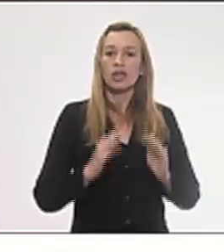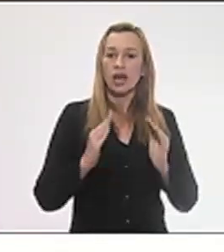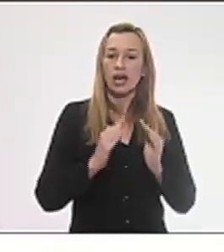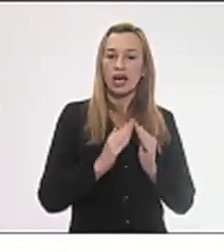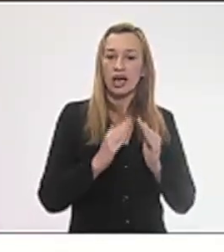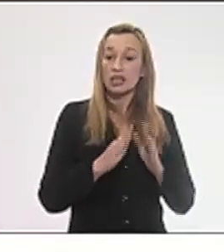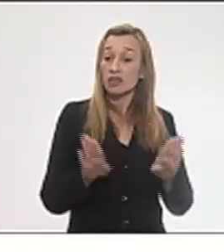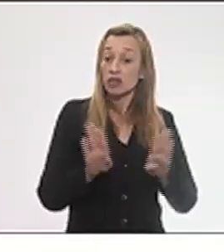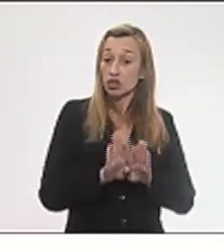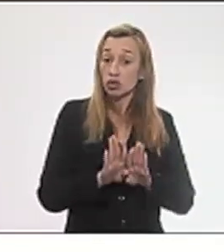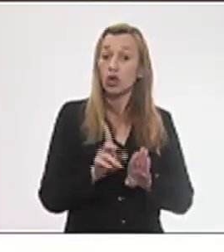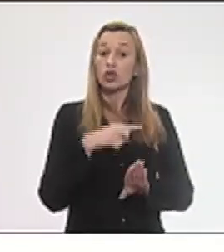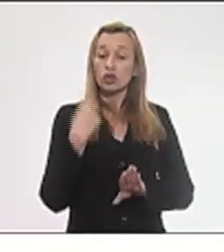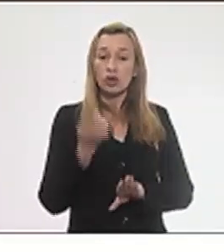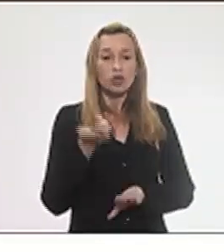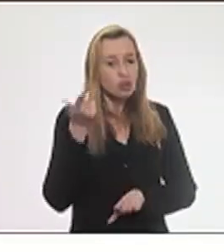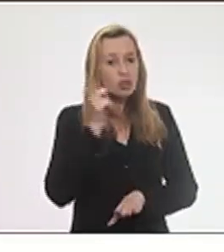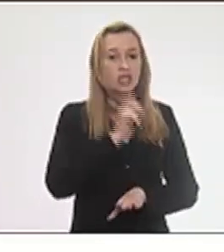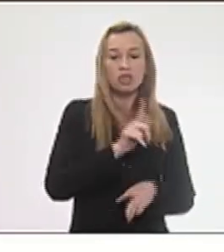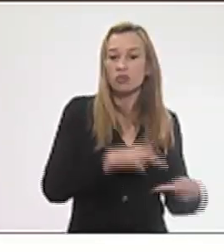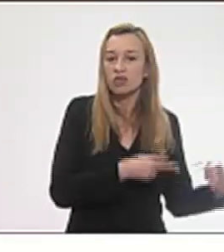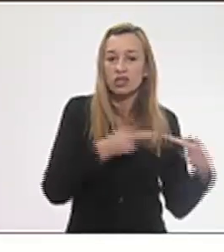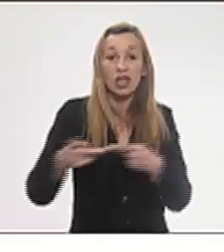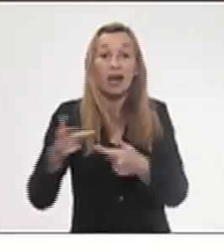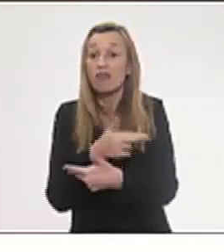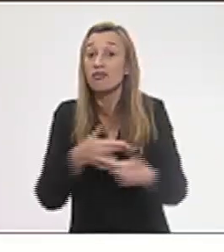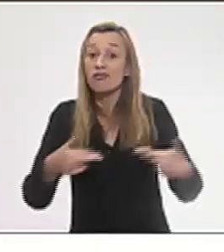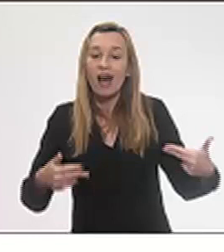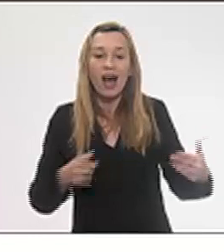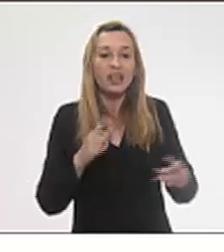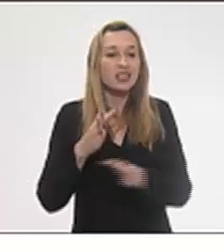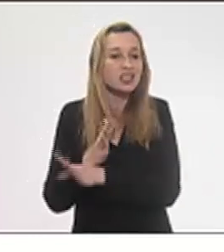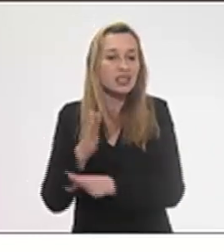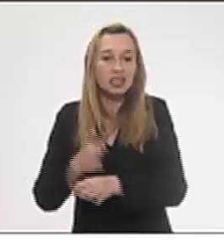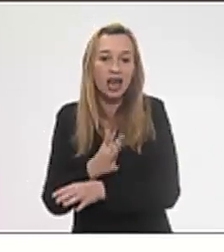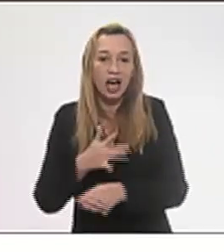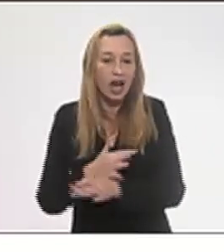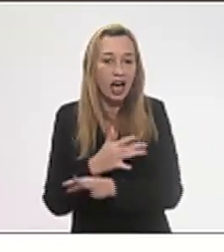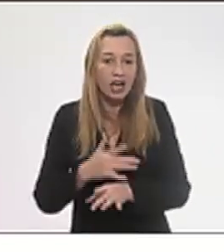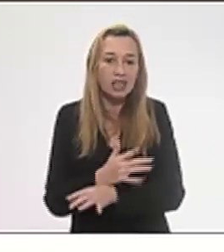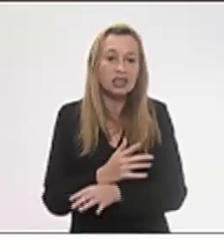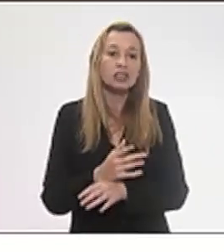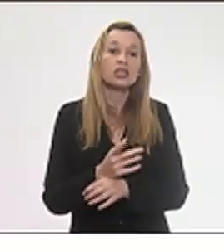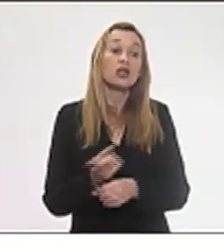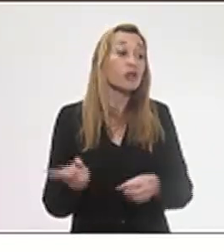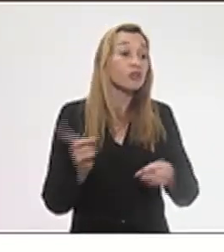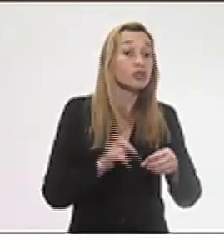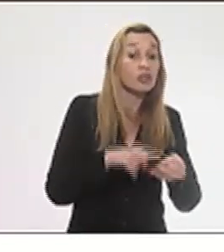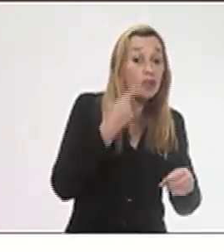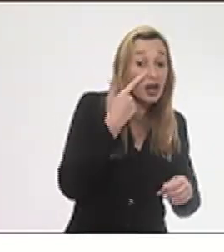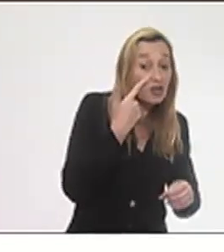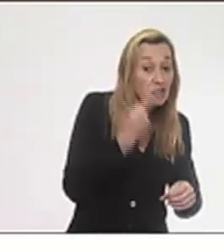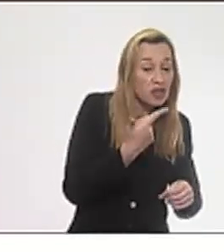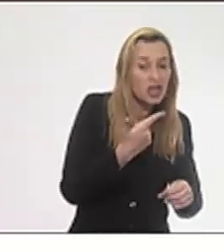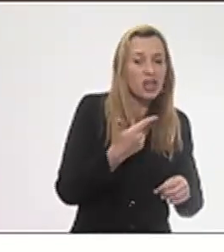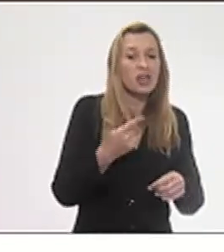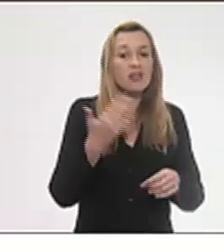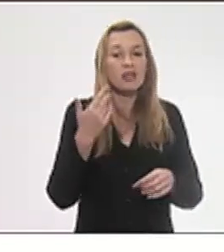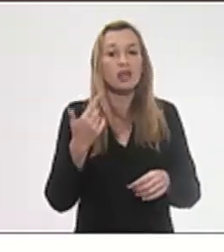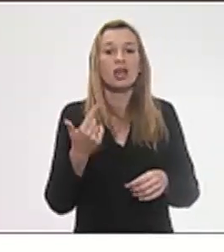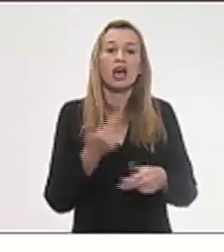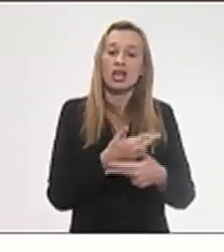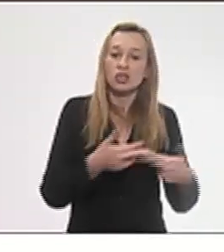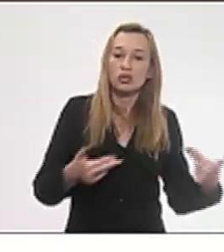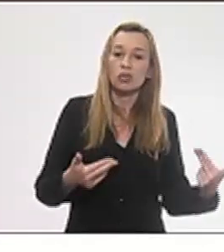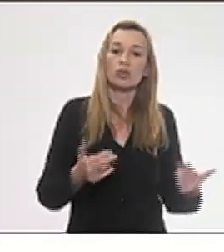plenário, nós conseguimos visitar várias cidades, voltando para acompanhar as demandas e ouvir a população.